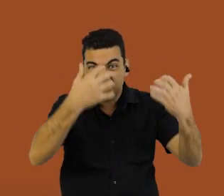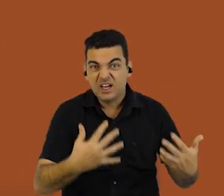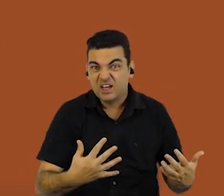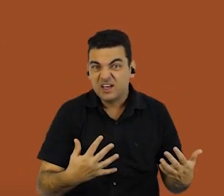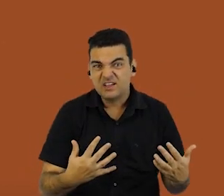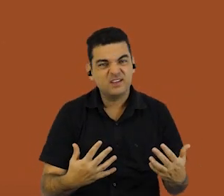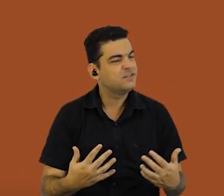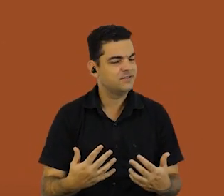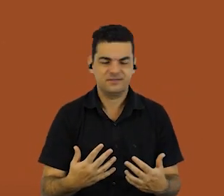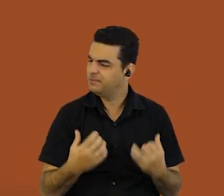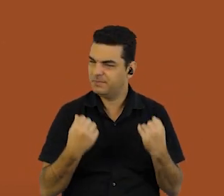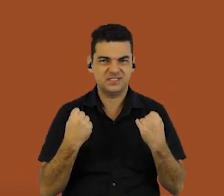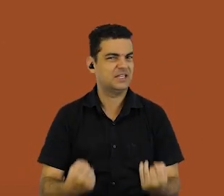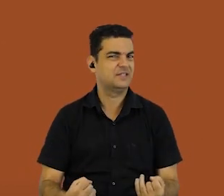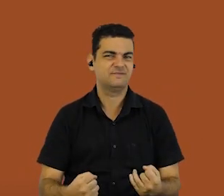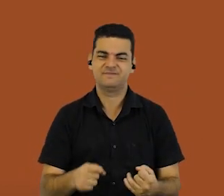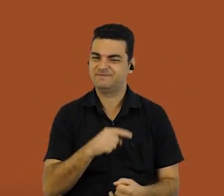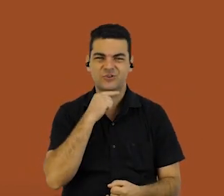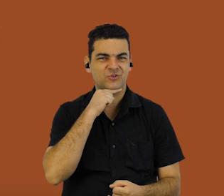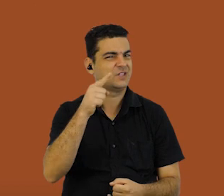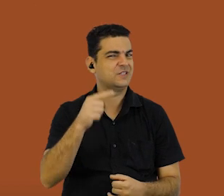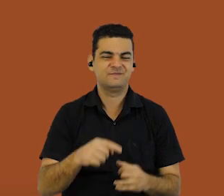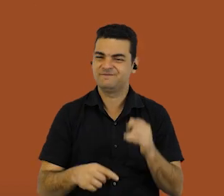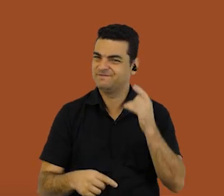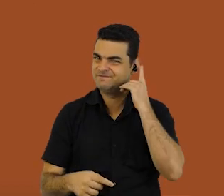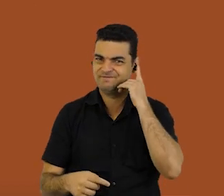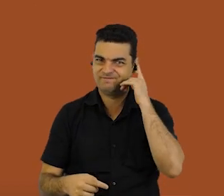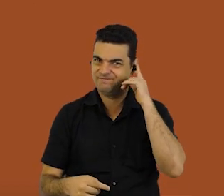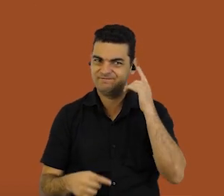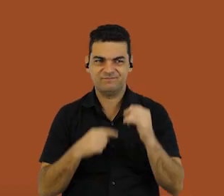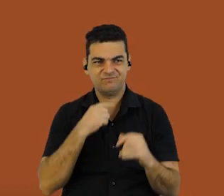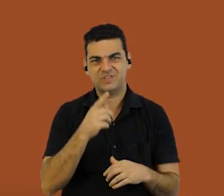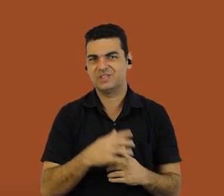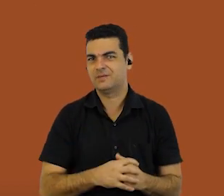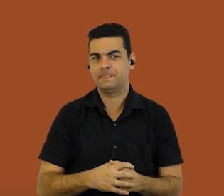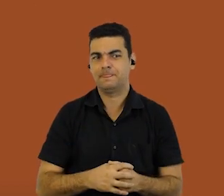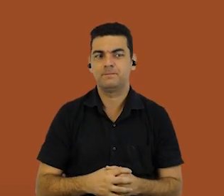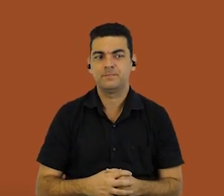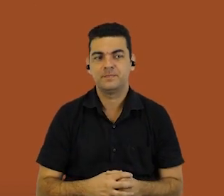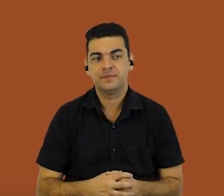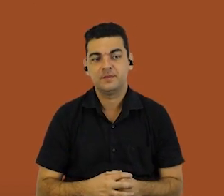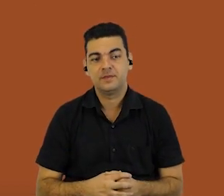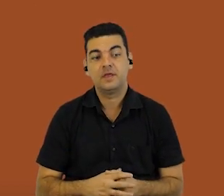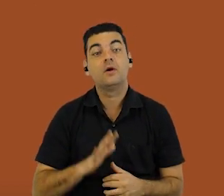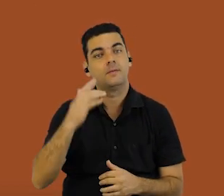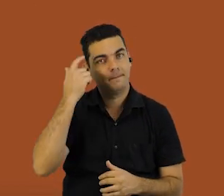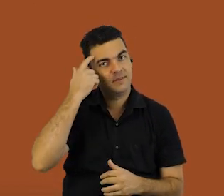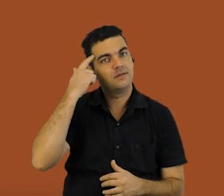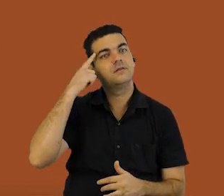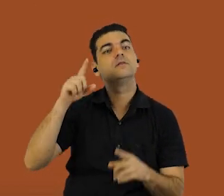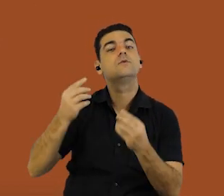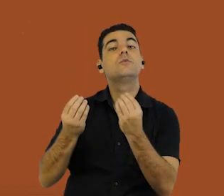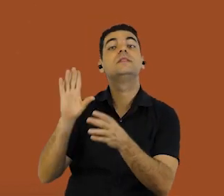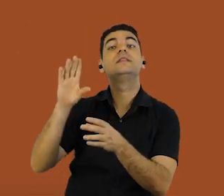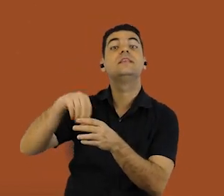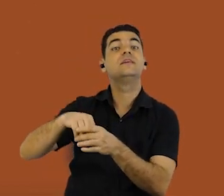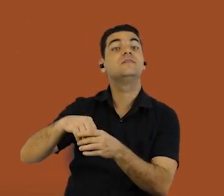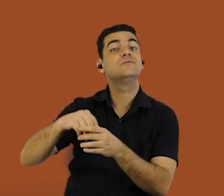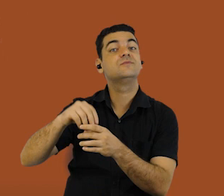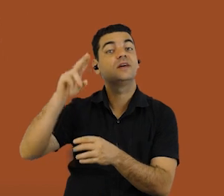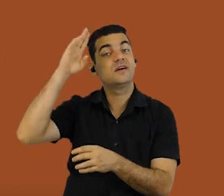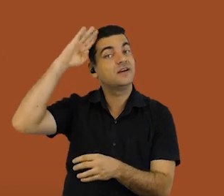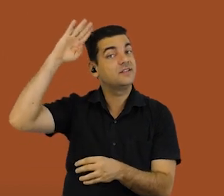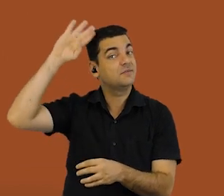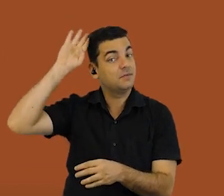toda a sua carga de trabalho ir lá para procurar dentro disso. Eu acho que também tem que se pensar.